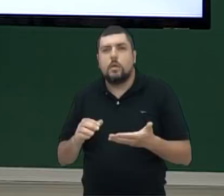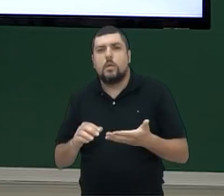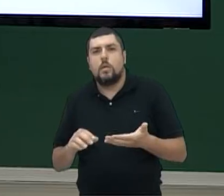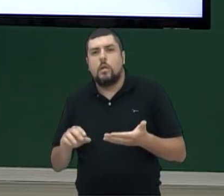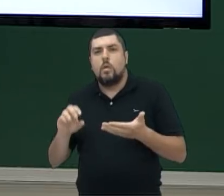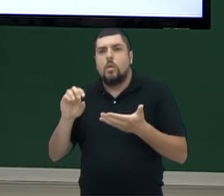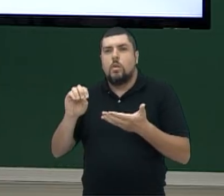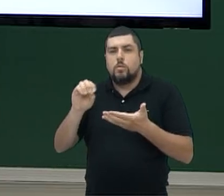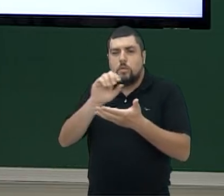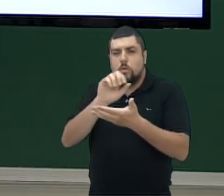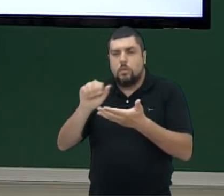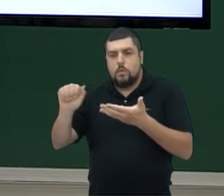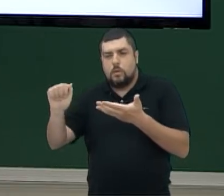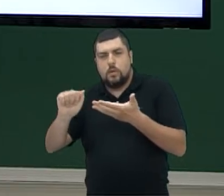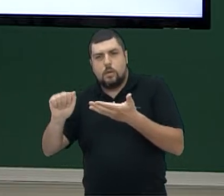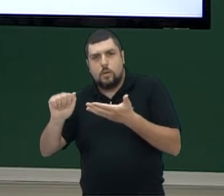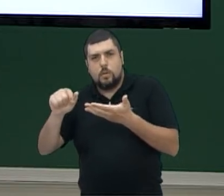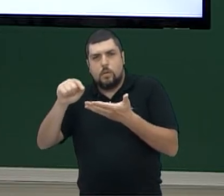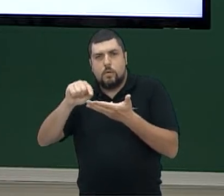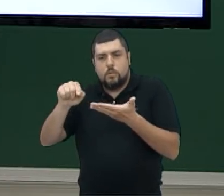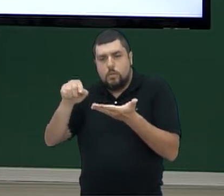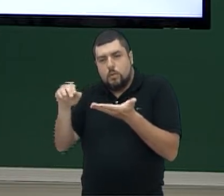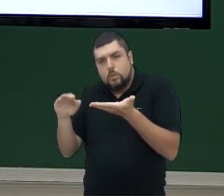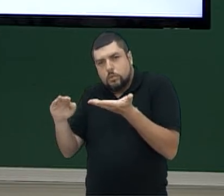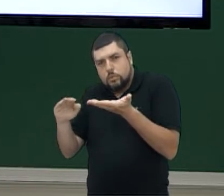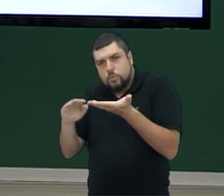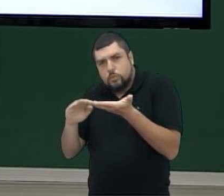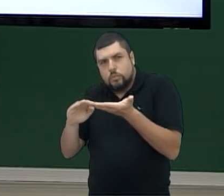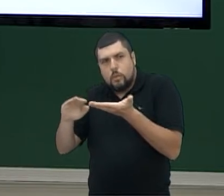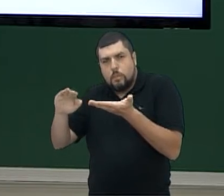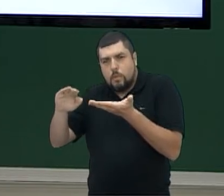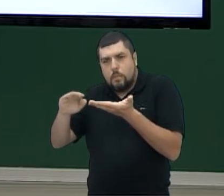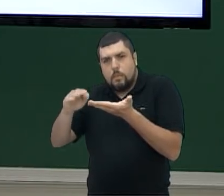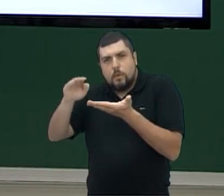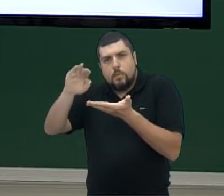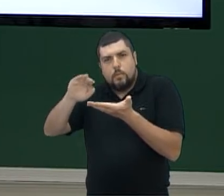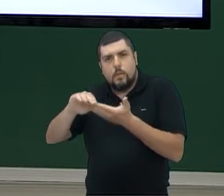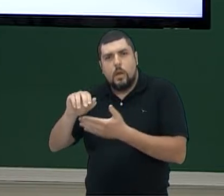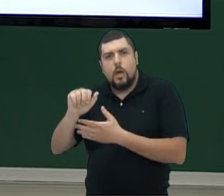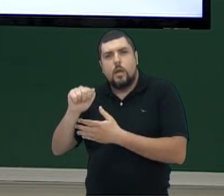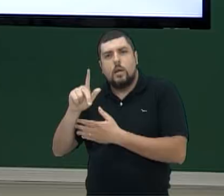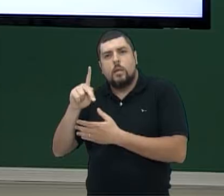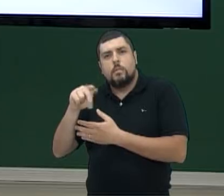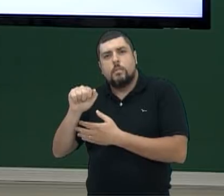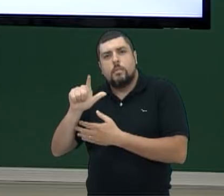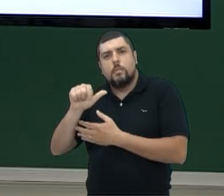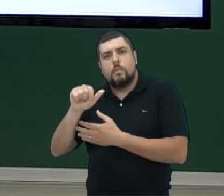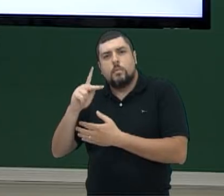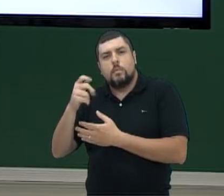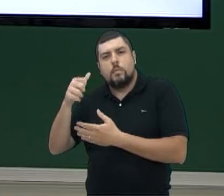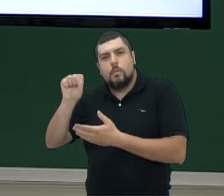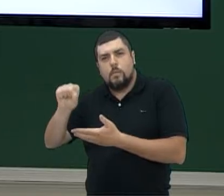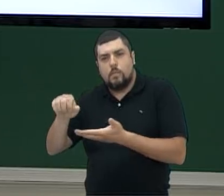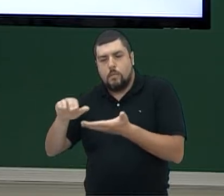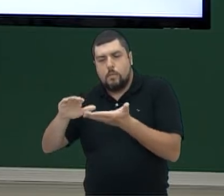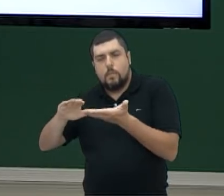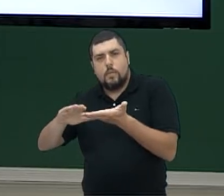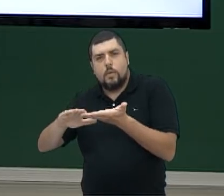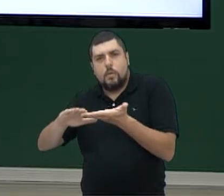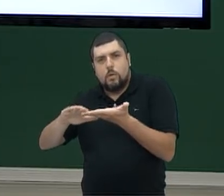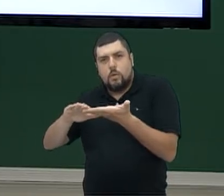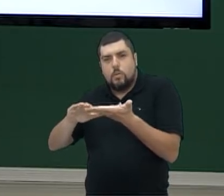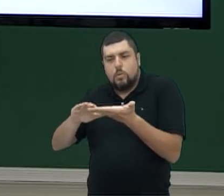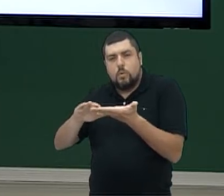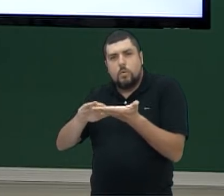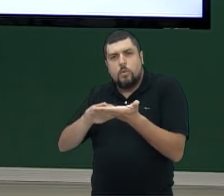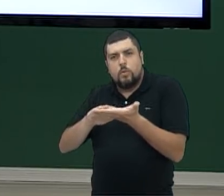nós temos aqui na América do Norte os Montes Apalaches. Depois nós vamos encontrar uma planície central com destaque